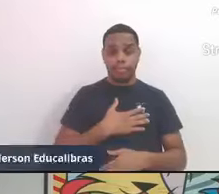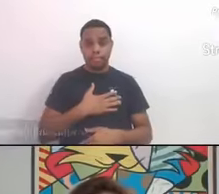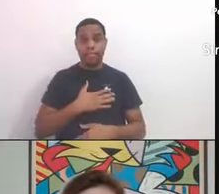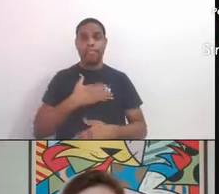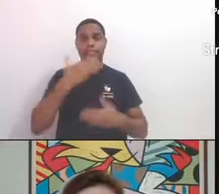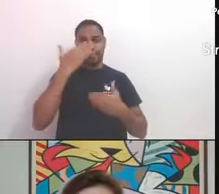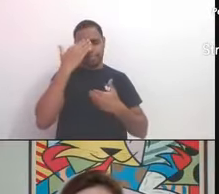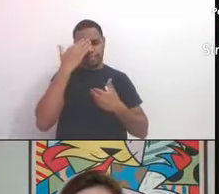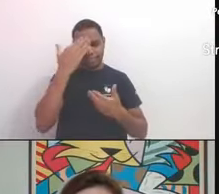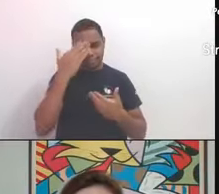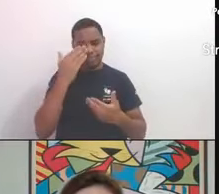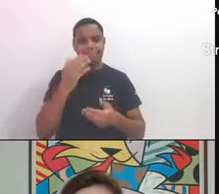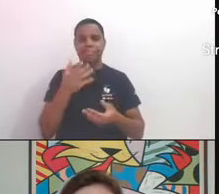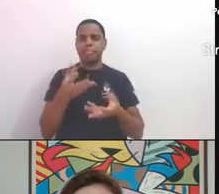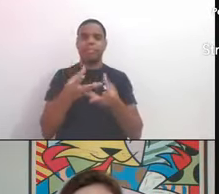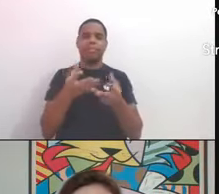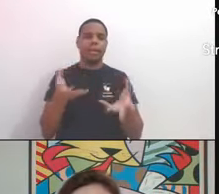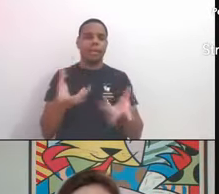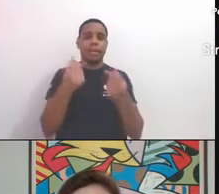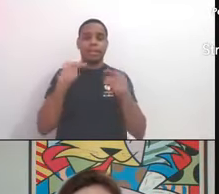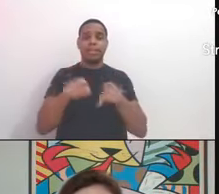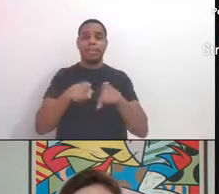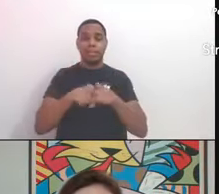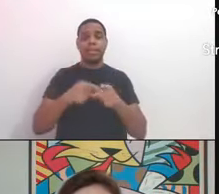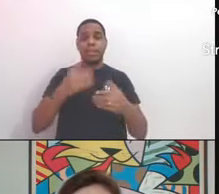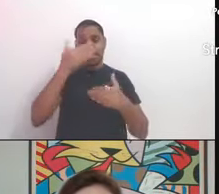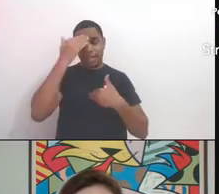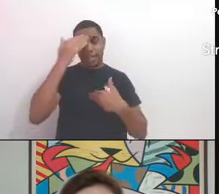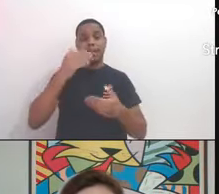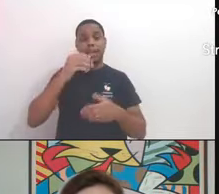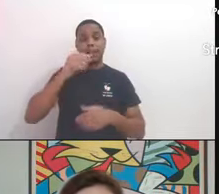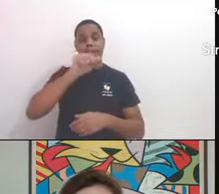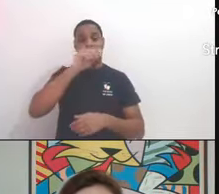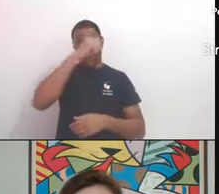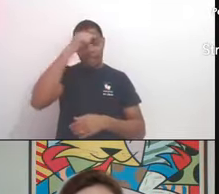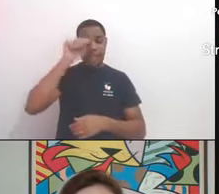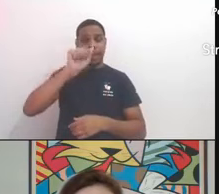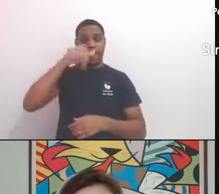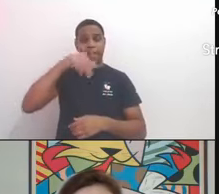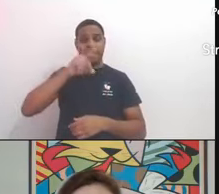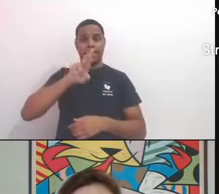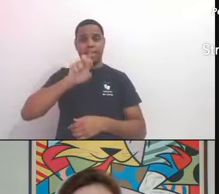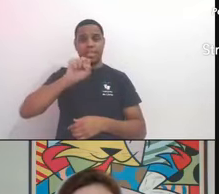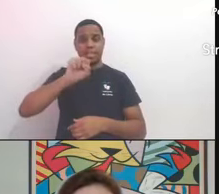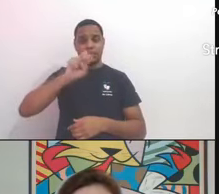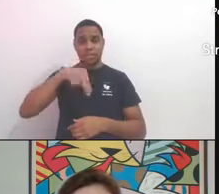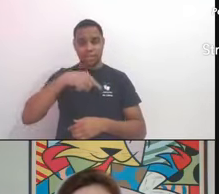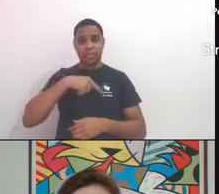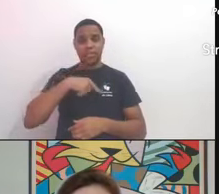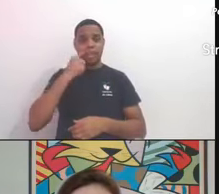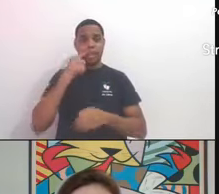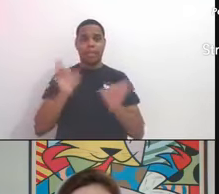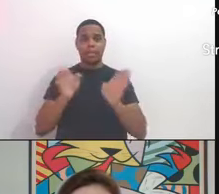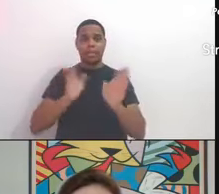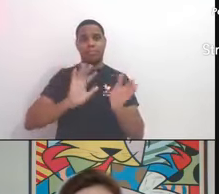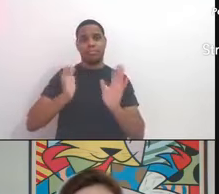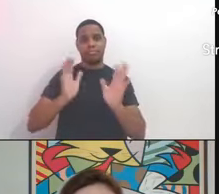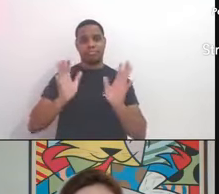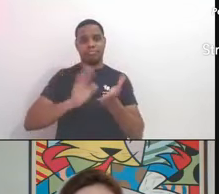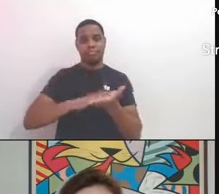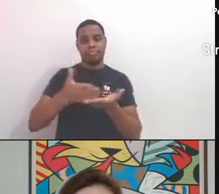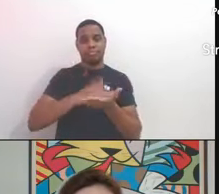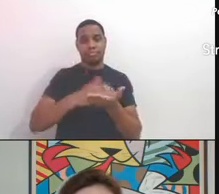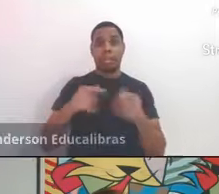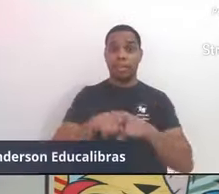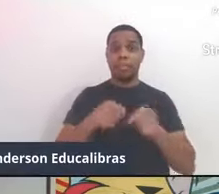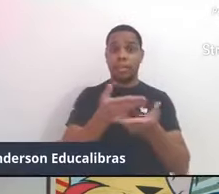uma conversa deliciosa. Eu queria agradecer o Anderson por ter transformado nossas falas aqui de forma mais acessível, né? E dizer que vocês